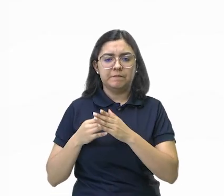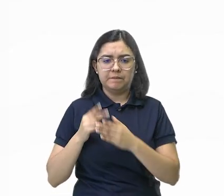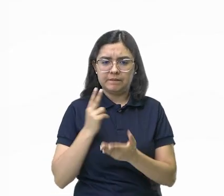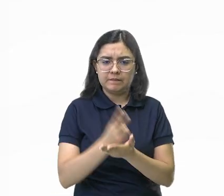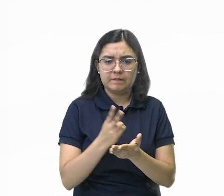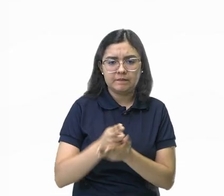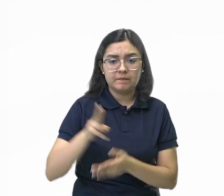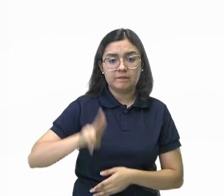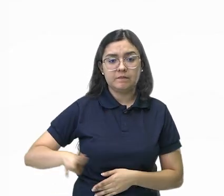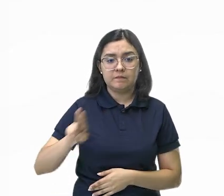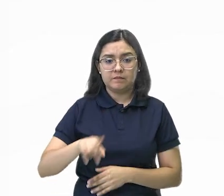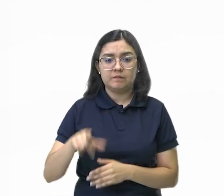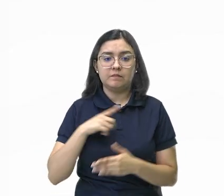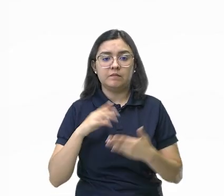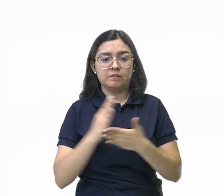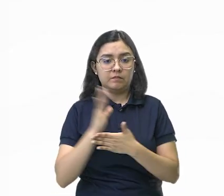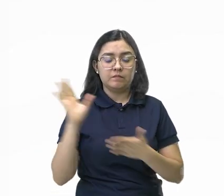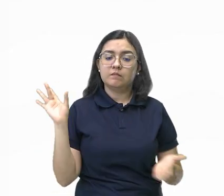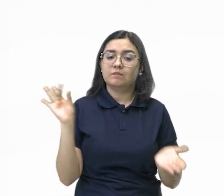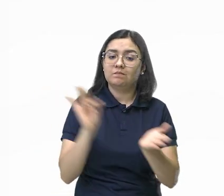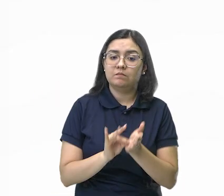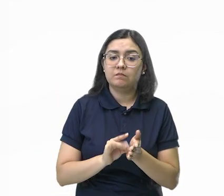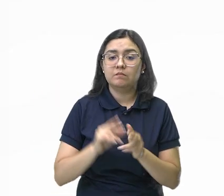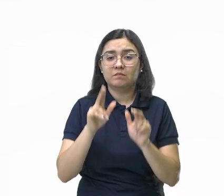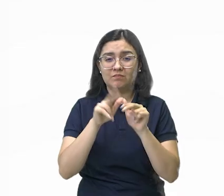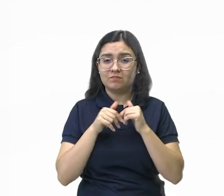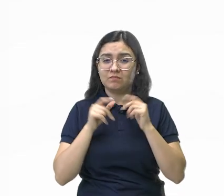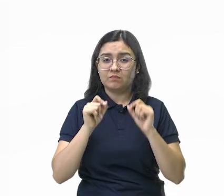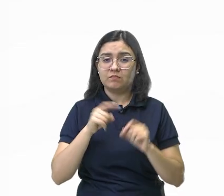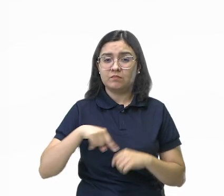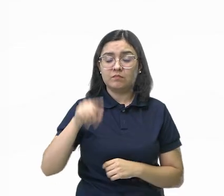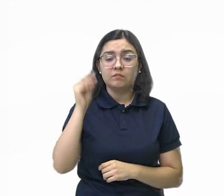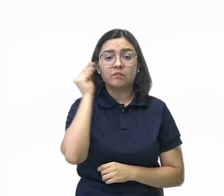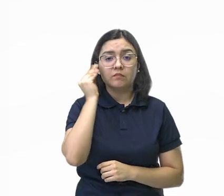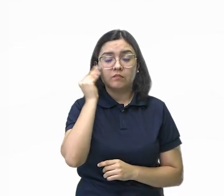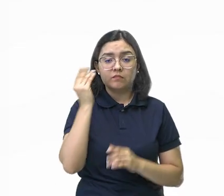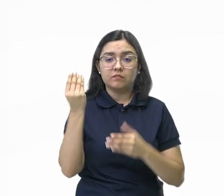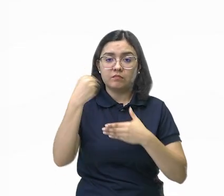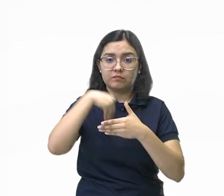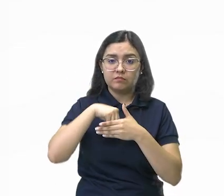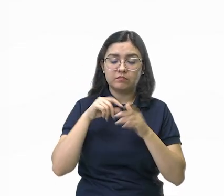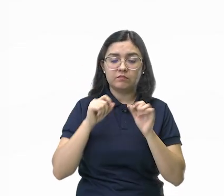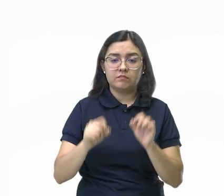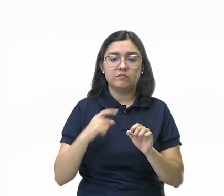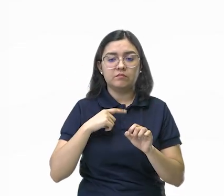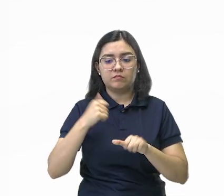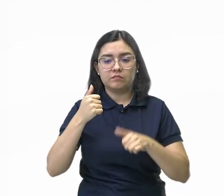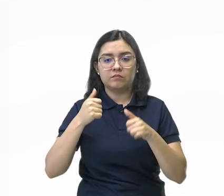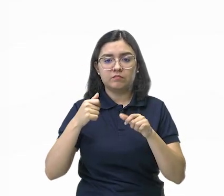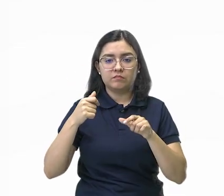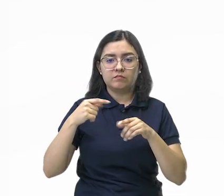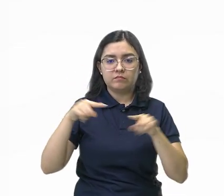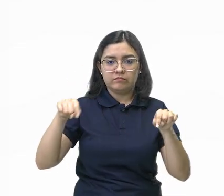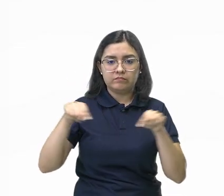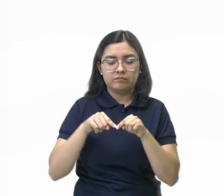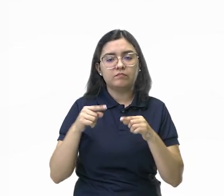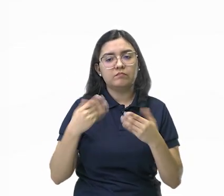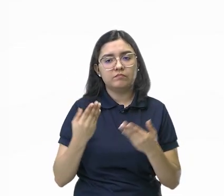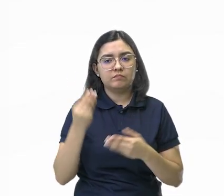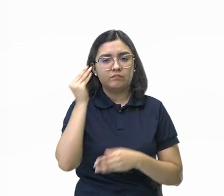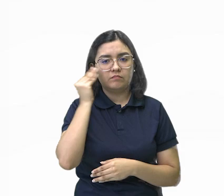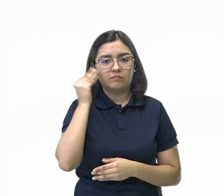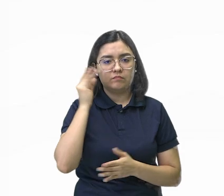sempre aplicáveis em situações reais, porque uma coisa é você testar em laboratório, outra coisa é você observar na vida real. E